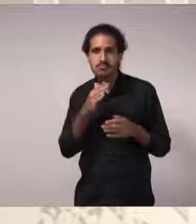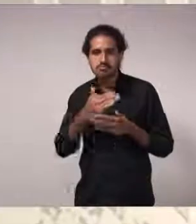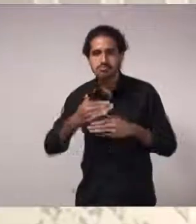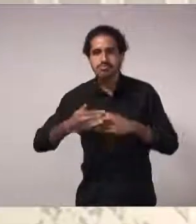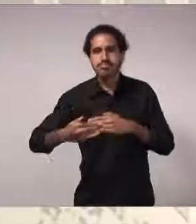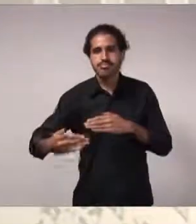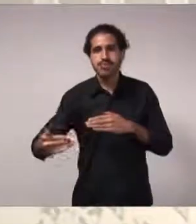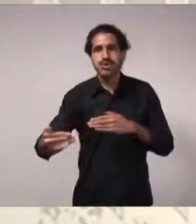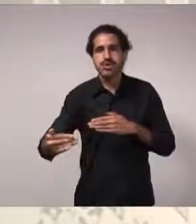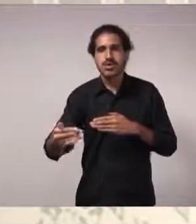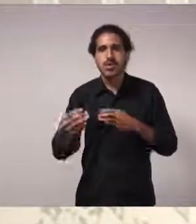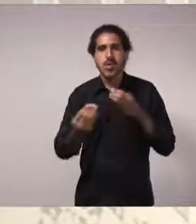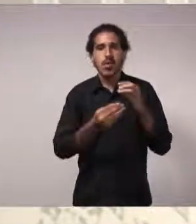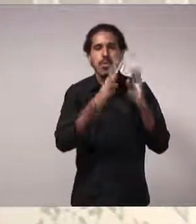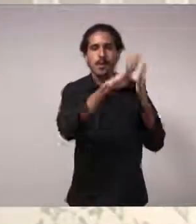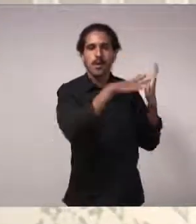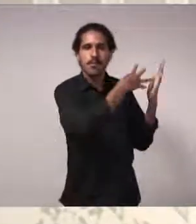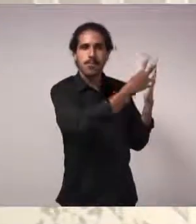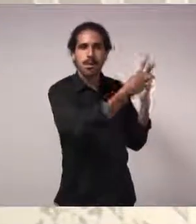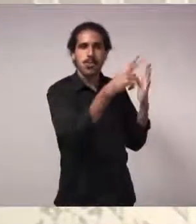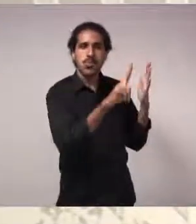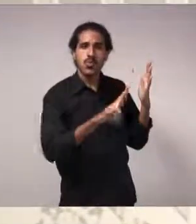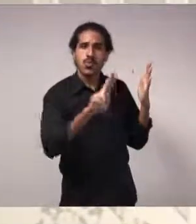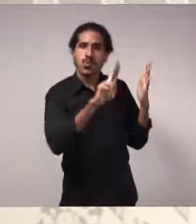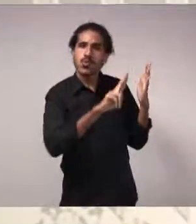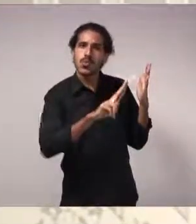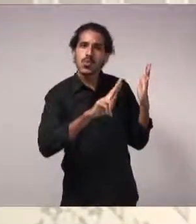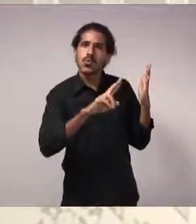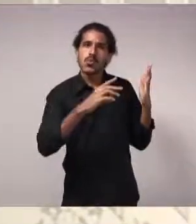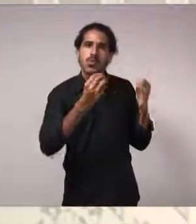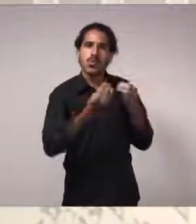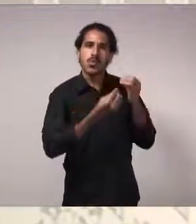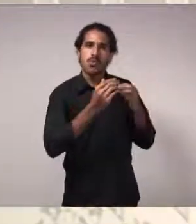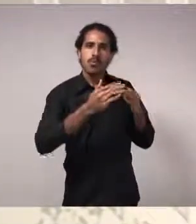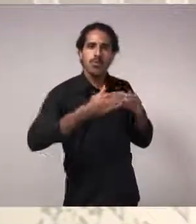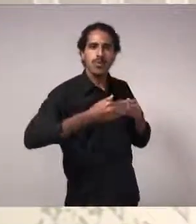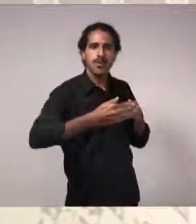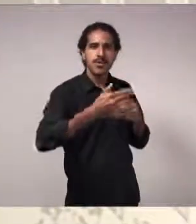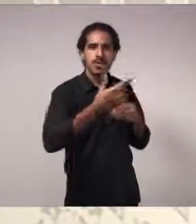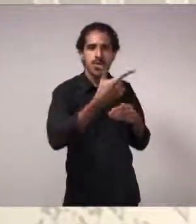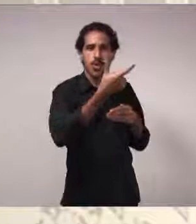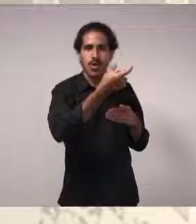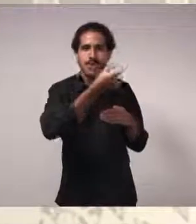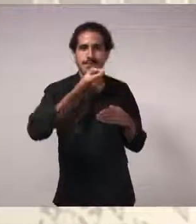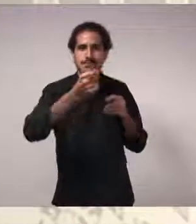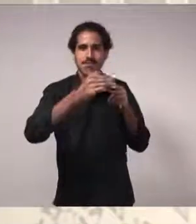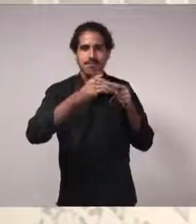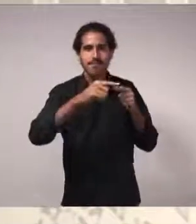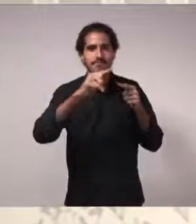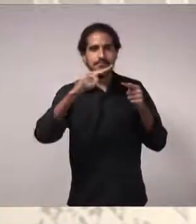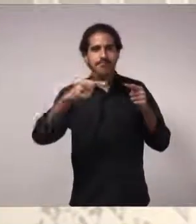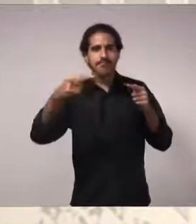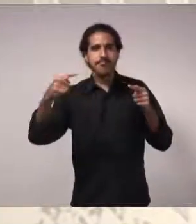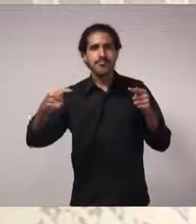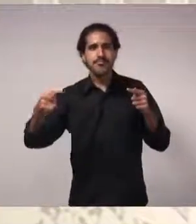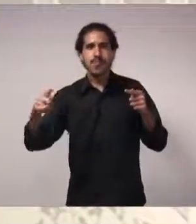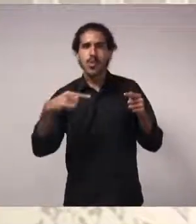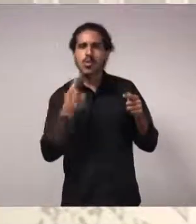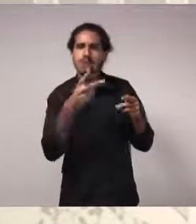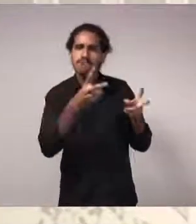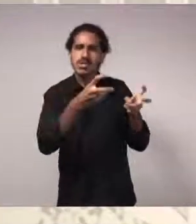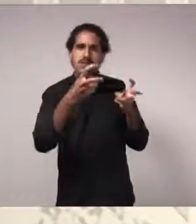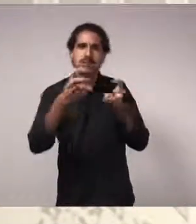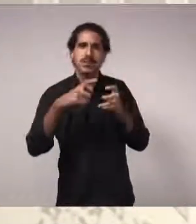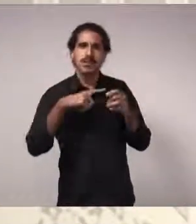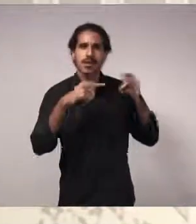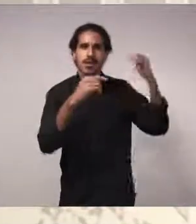Esse é o gráfico de consumo da Câmara dos Deputados a partir do início dos anos 2000. Nós podemos perceber que nós tínhamos um patamar